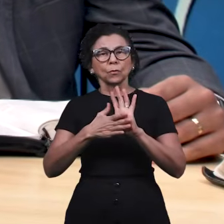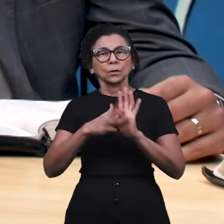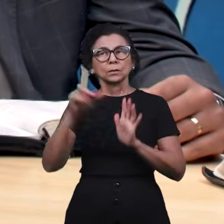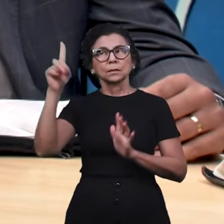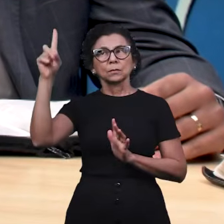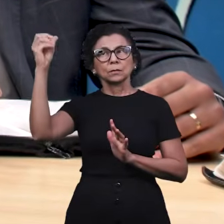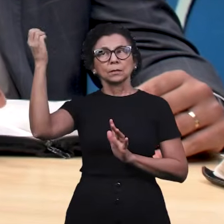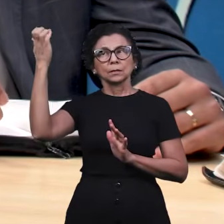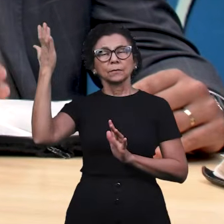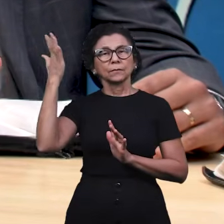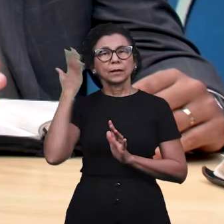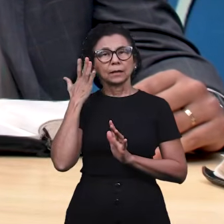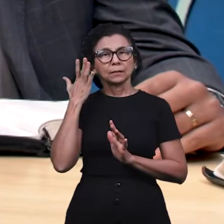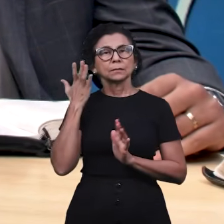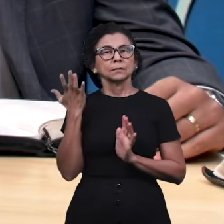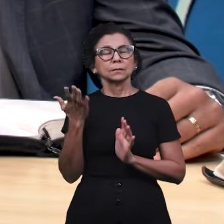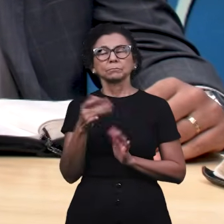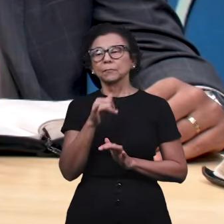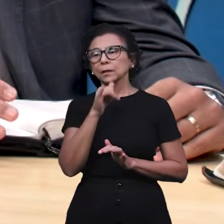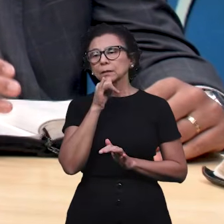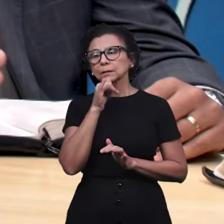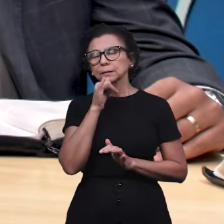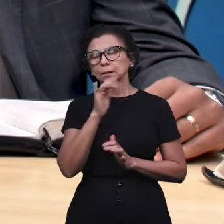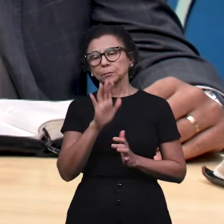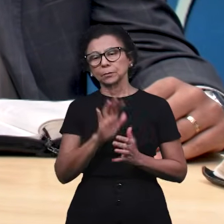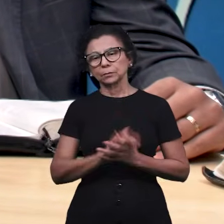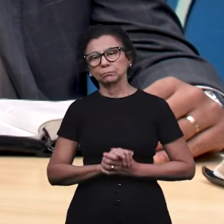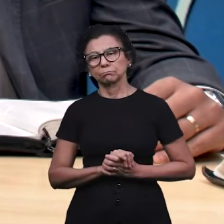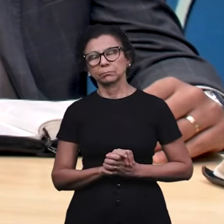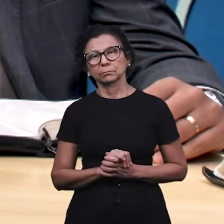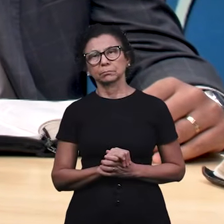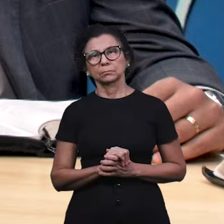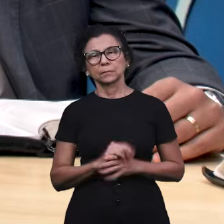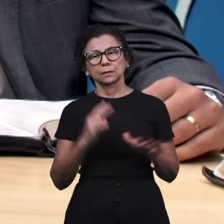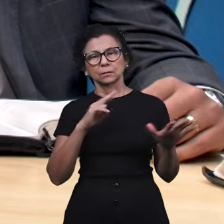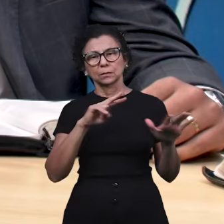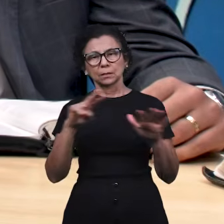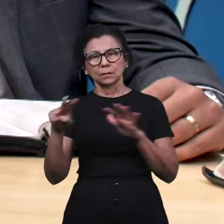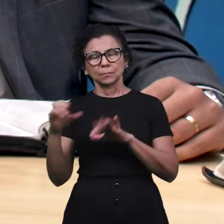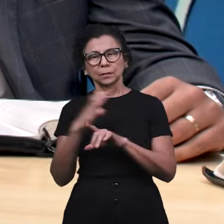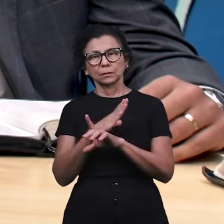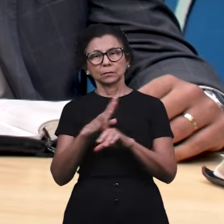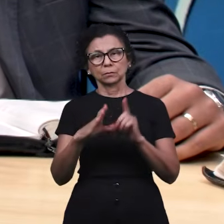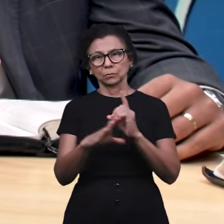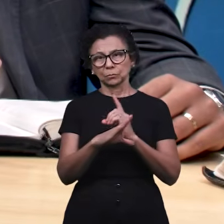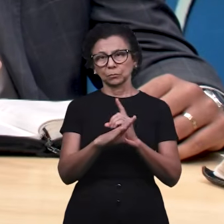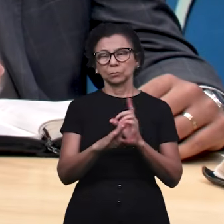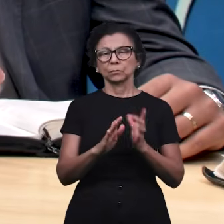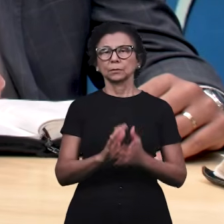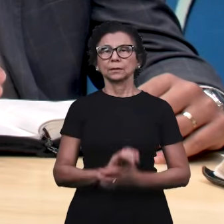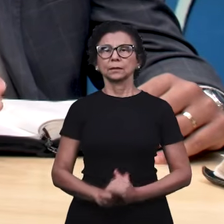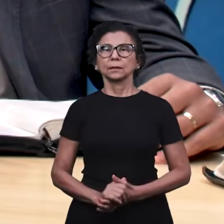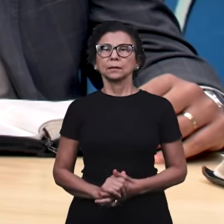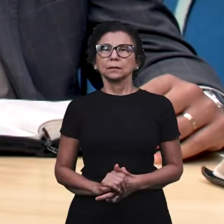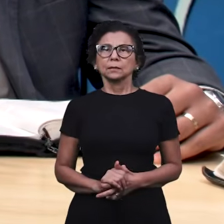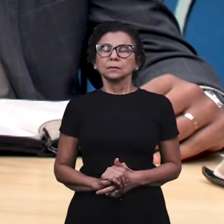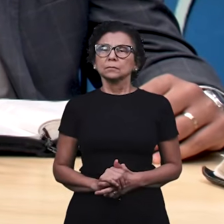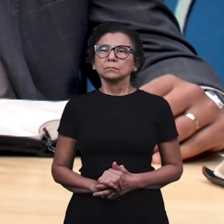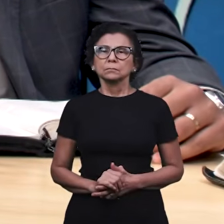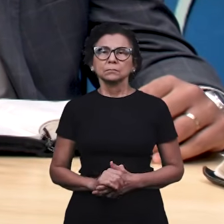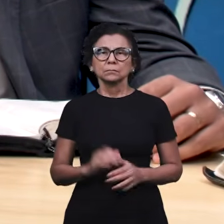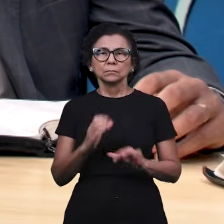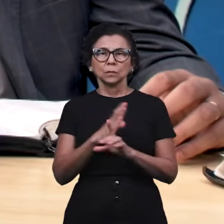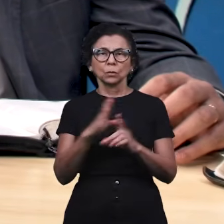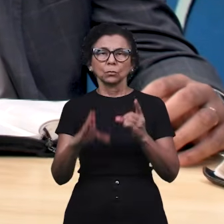maioria. Temos, por exemplo, os cultos semanais nas nossas igrejas, onde cada